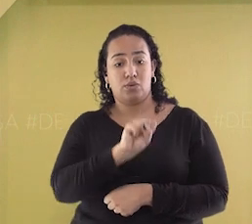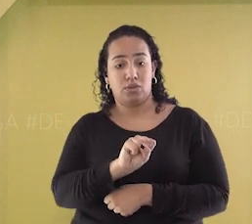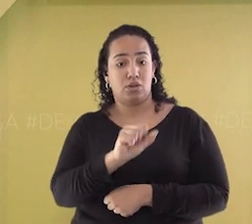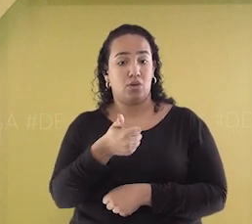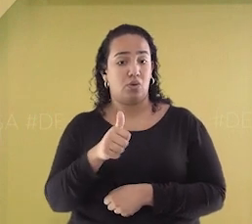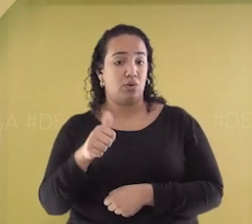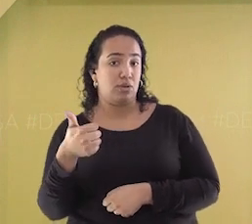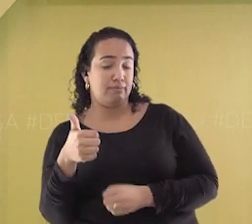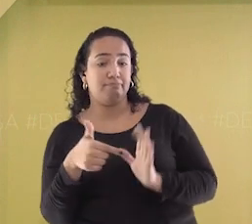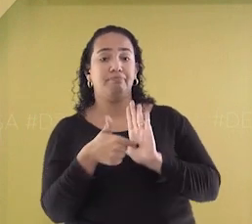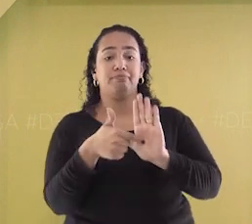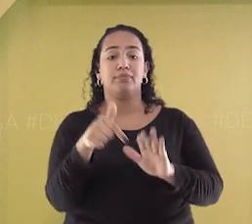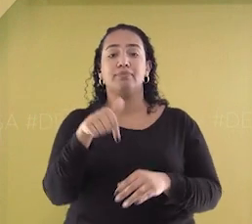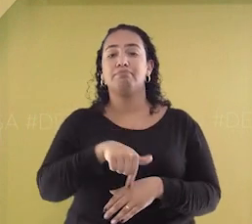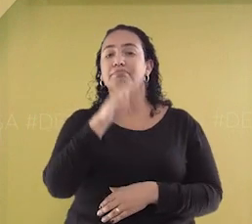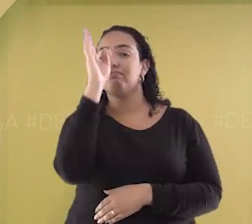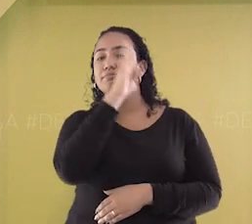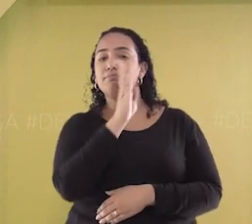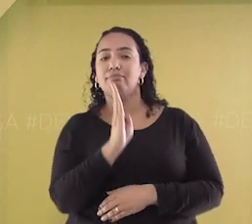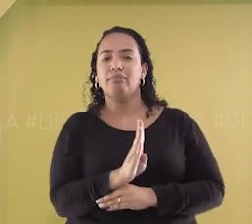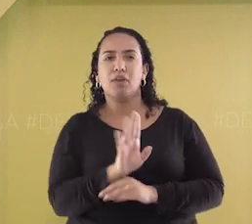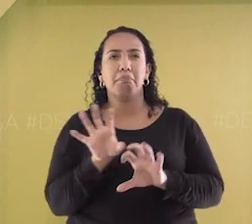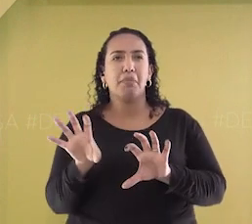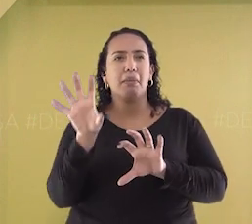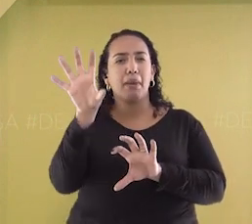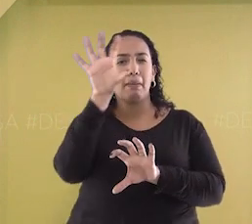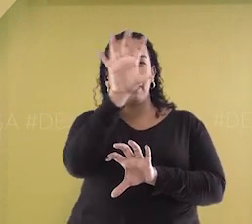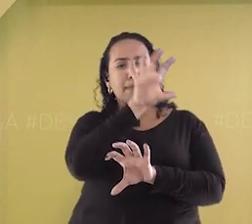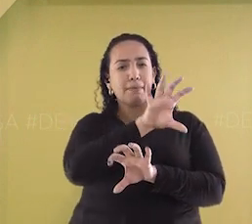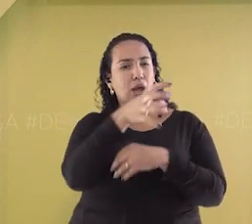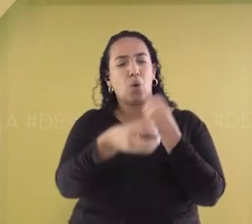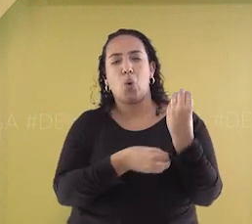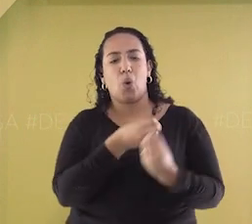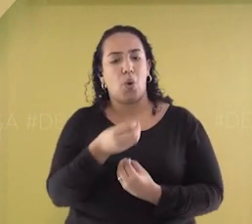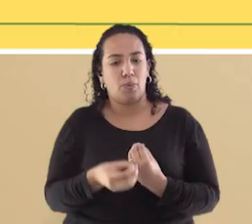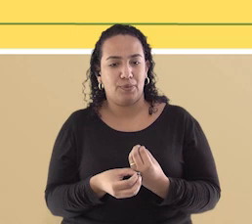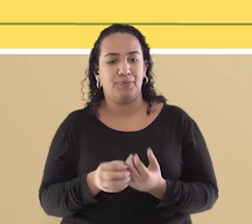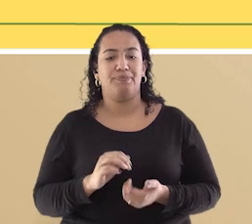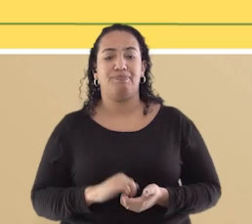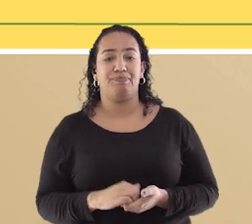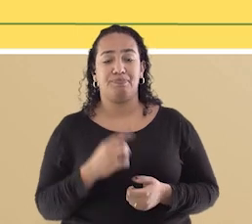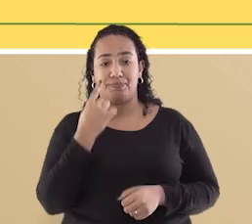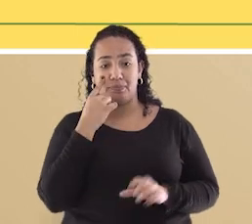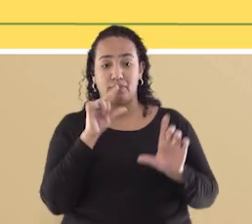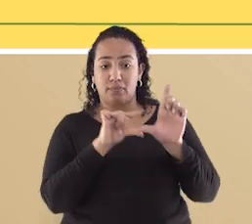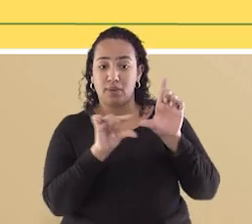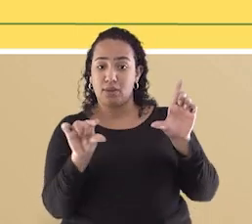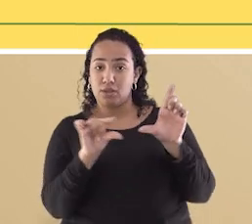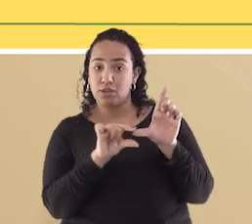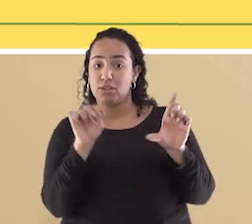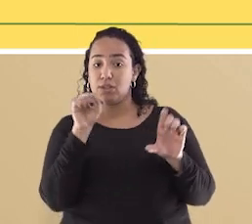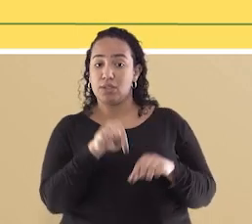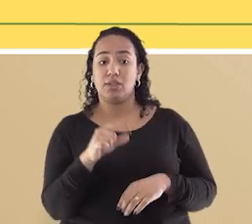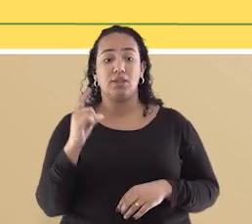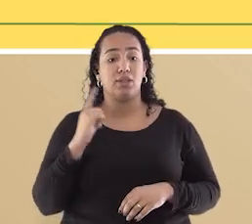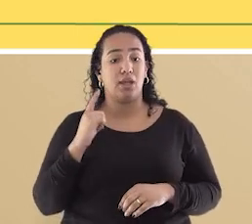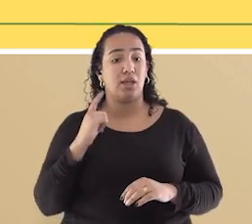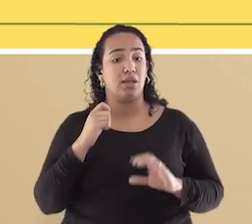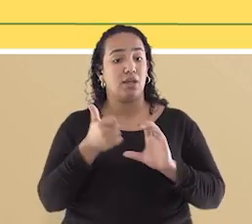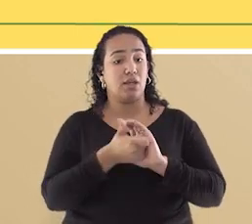1811 e mostra como era dividido os territórios do Brasil nesse ano. A legenda é onde estão